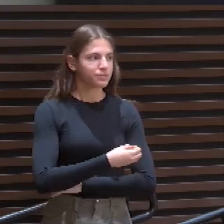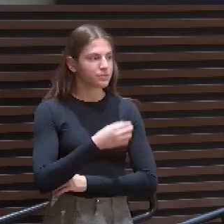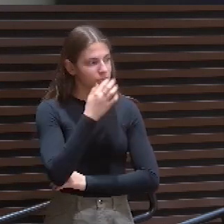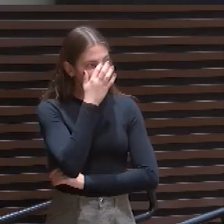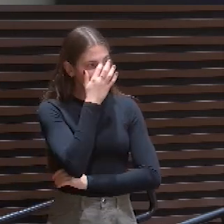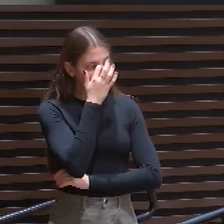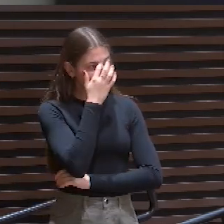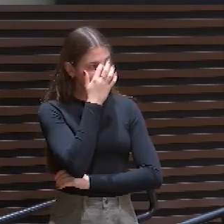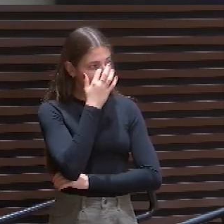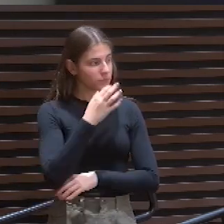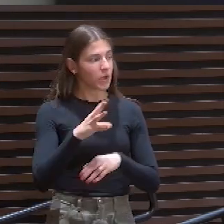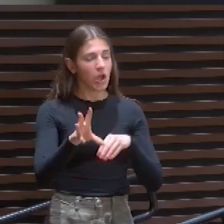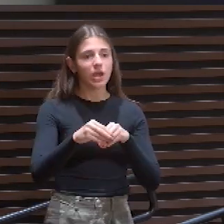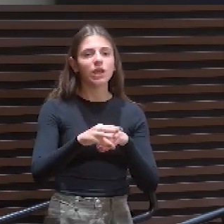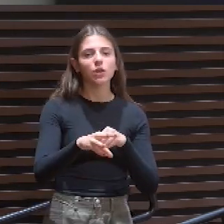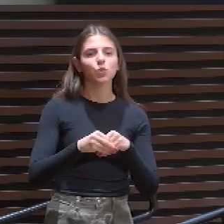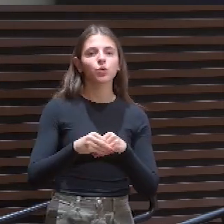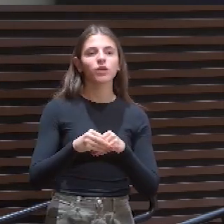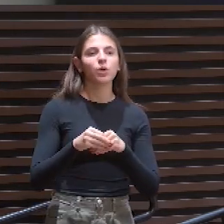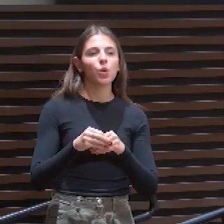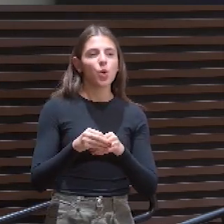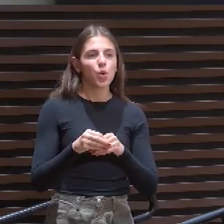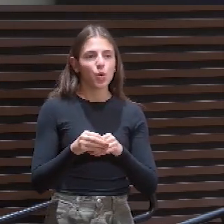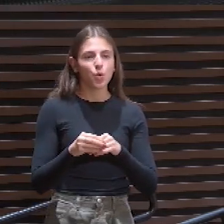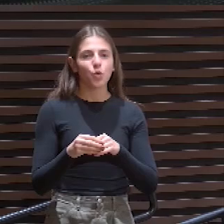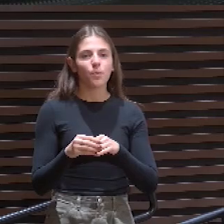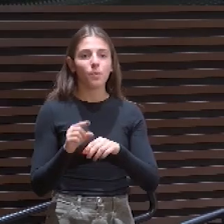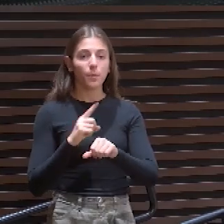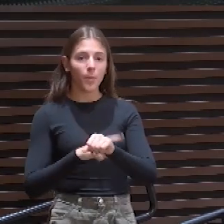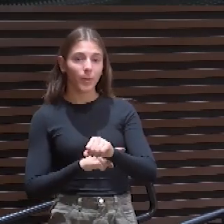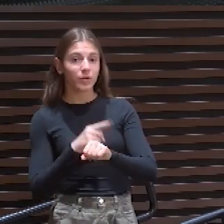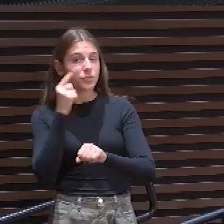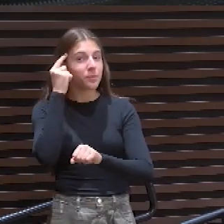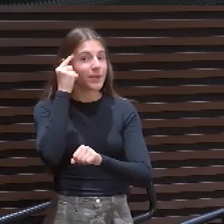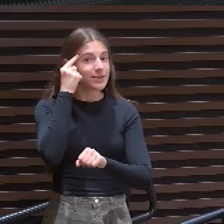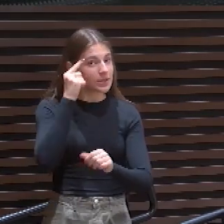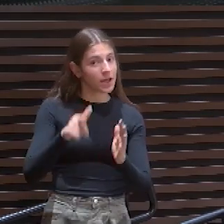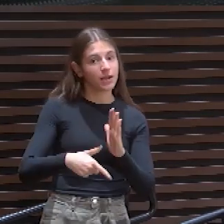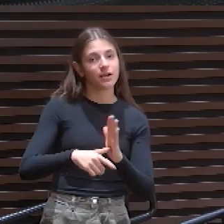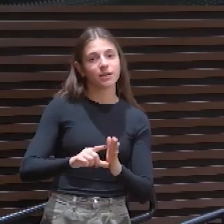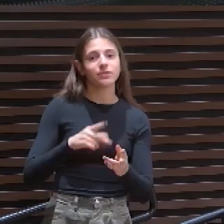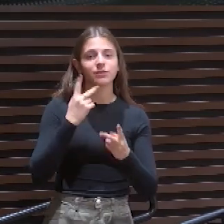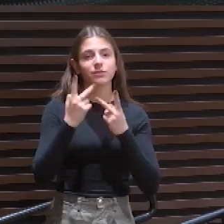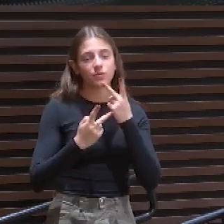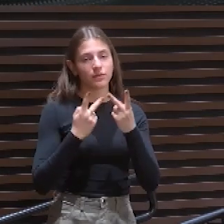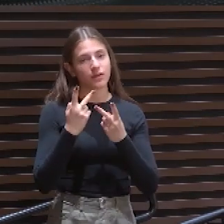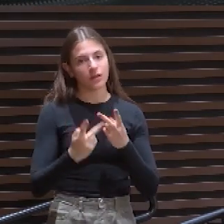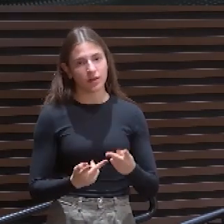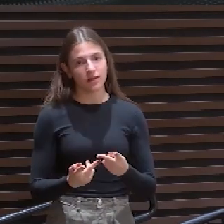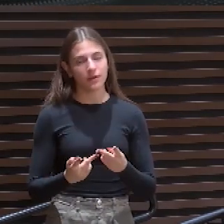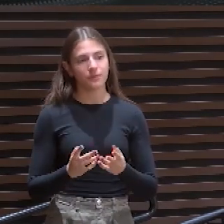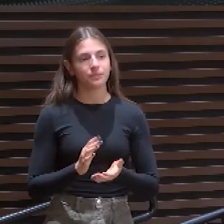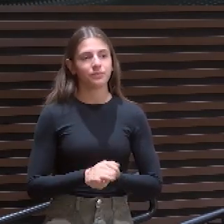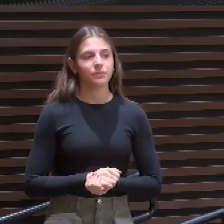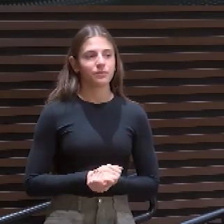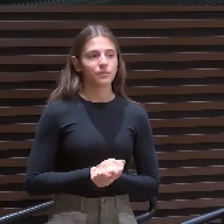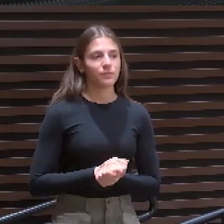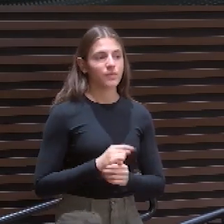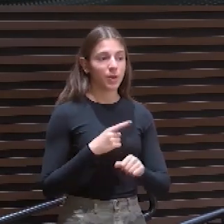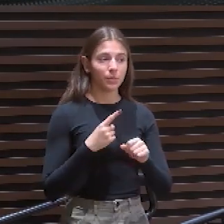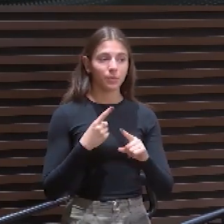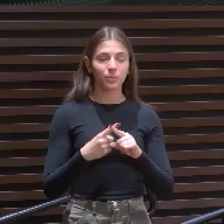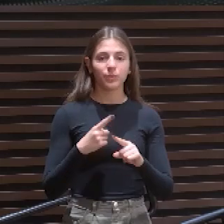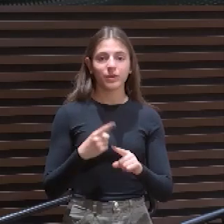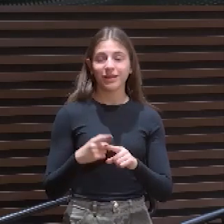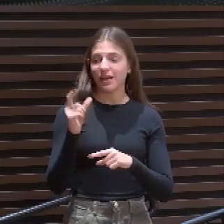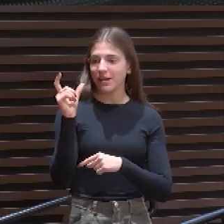isso inclui o cuidado no falar. O tratamento dele inclui o cuidado no nosso falar, porque a palavra